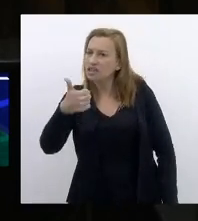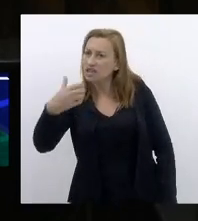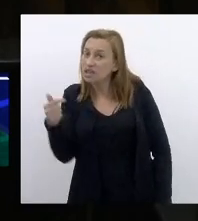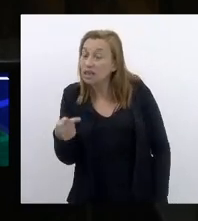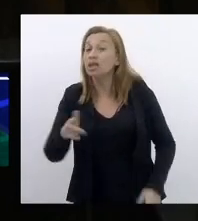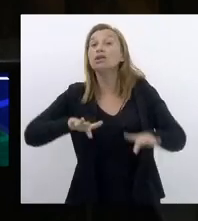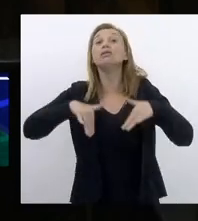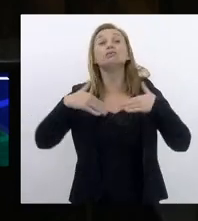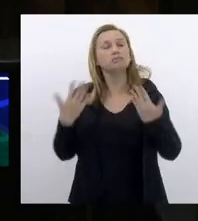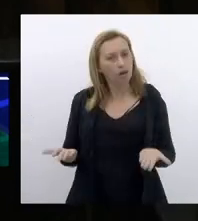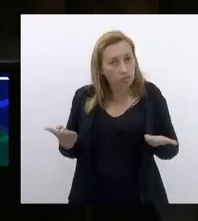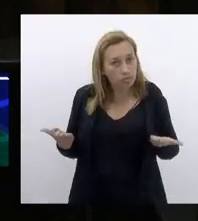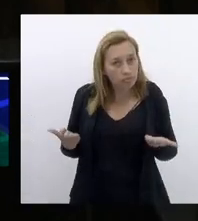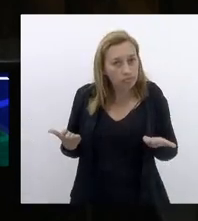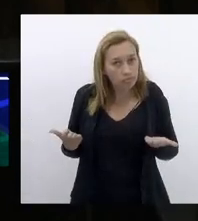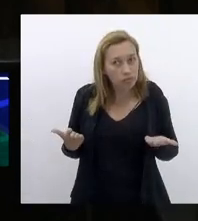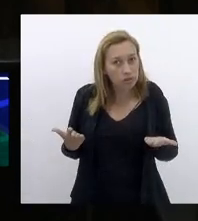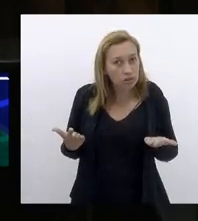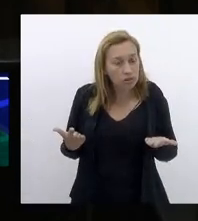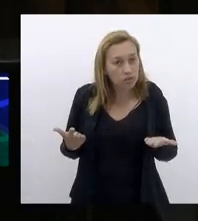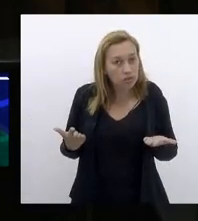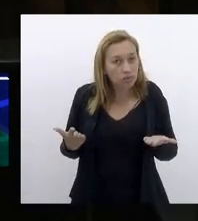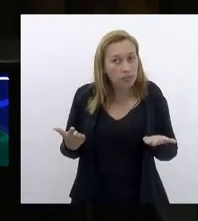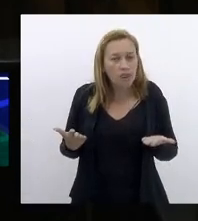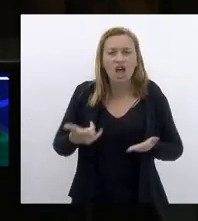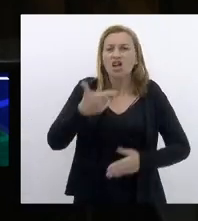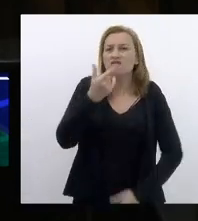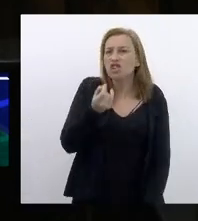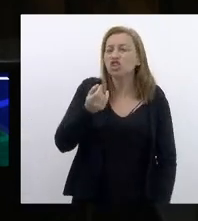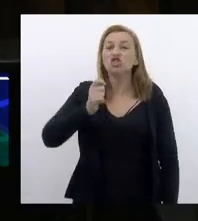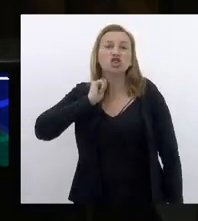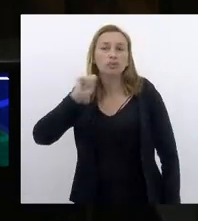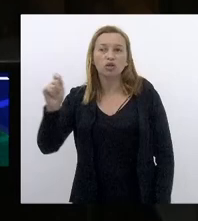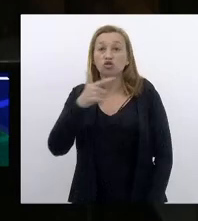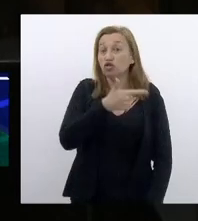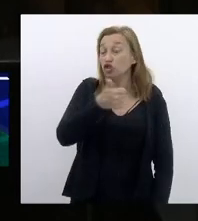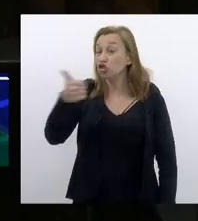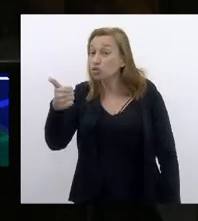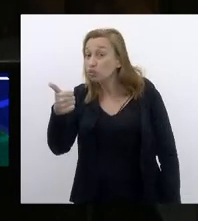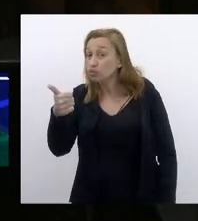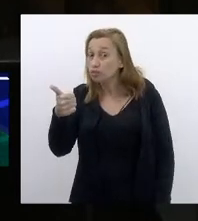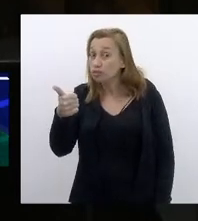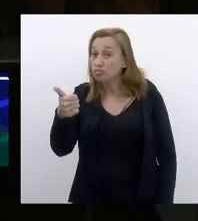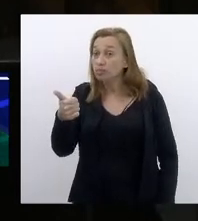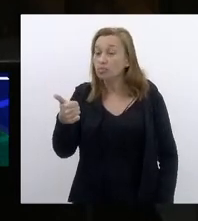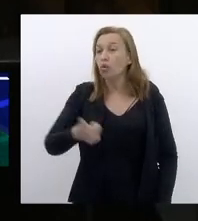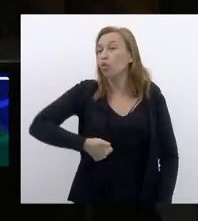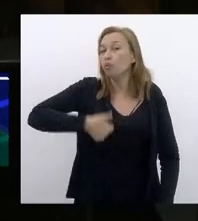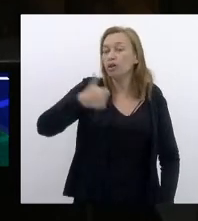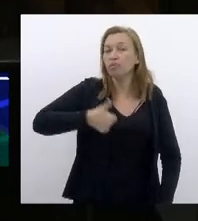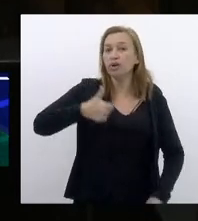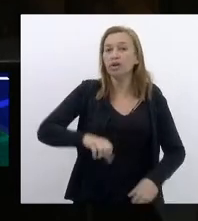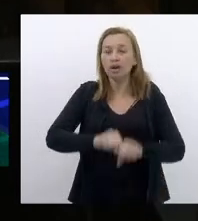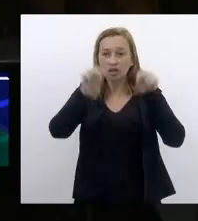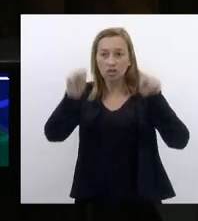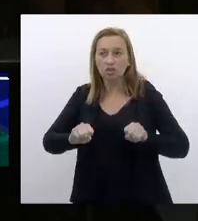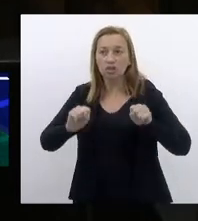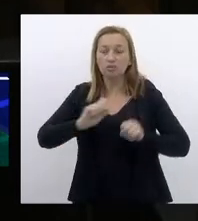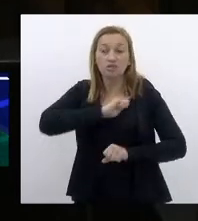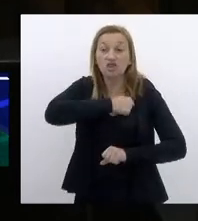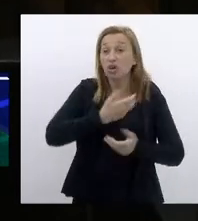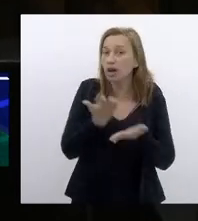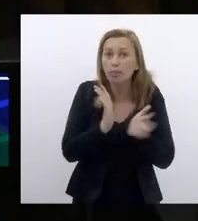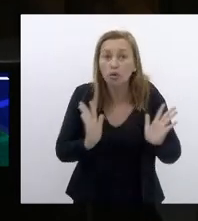Então, a partir de 20 de abril de 21, o primeiro regime de recuperação fiscal